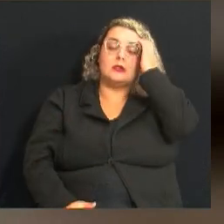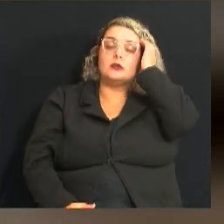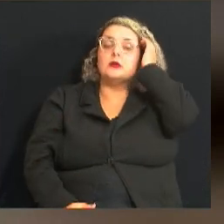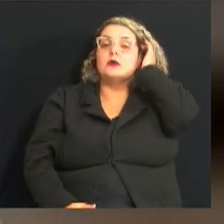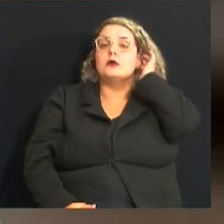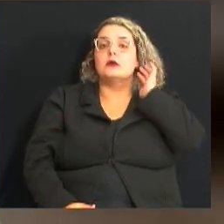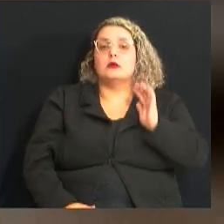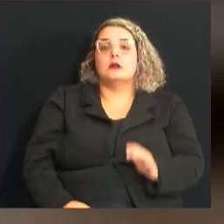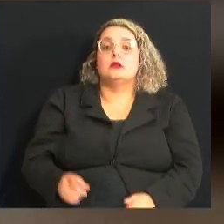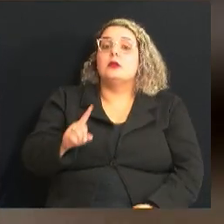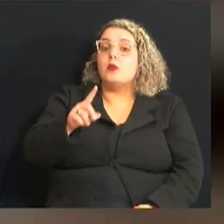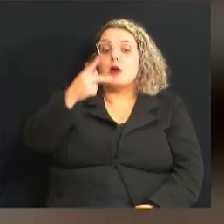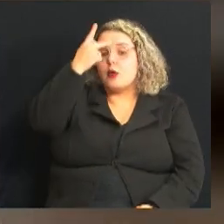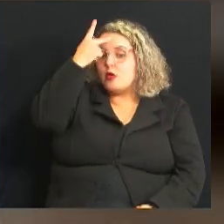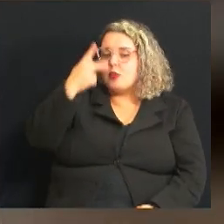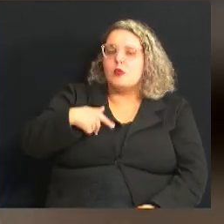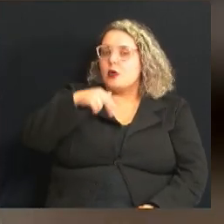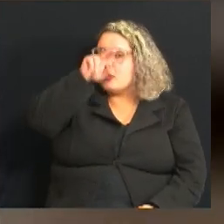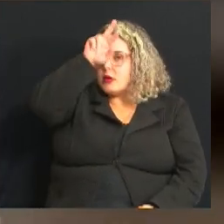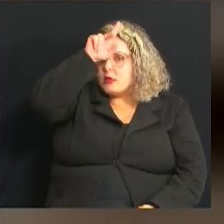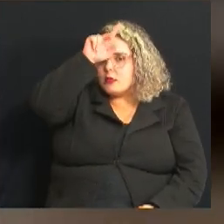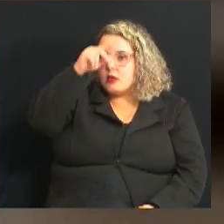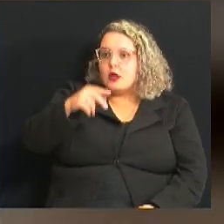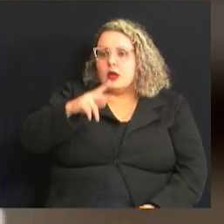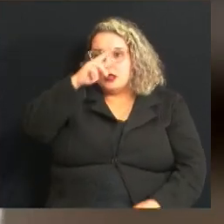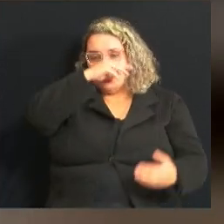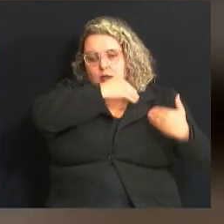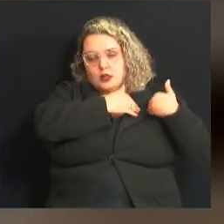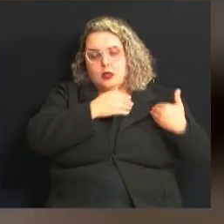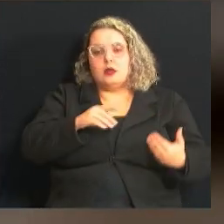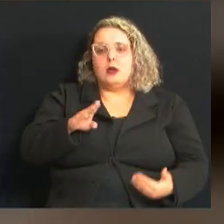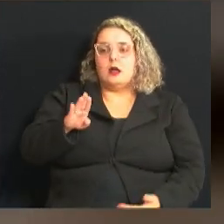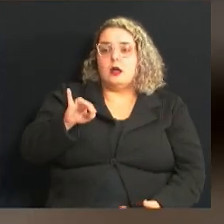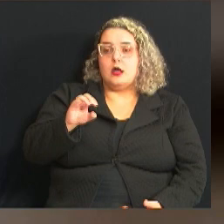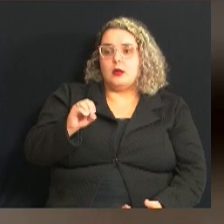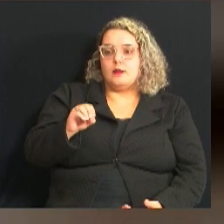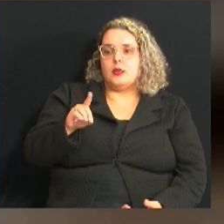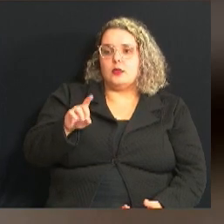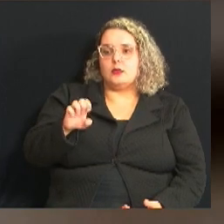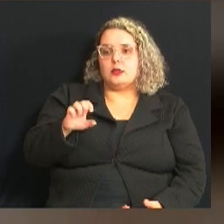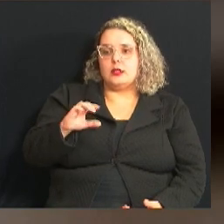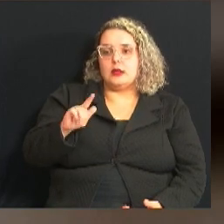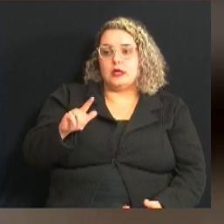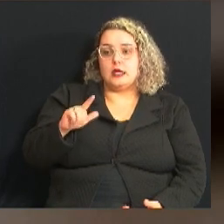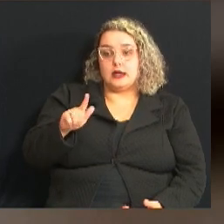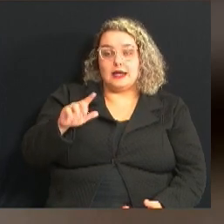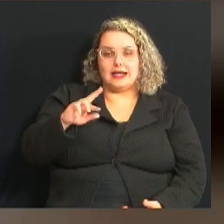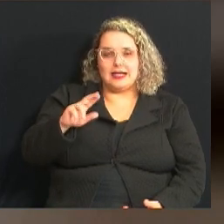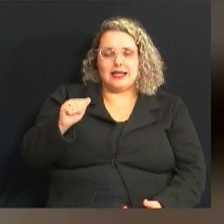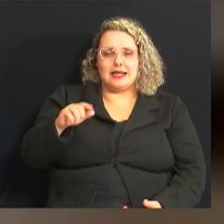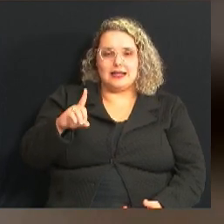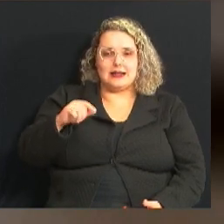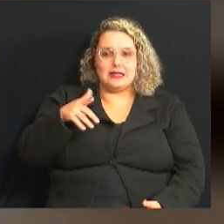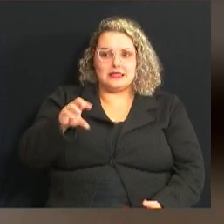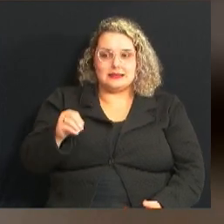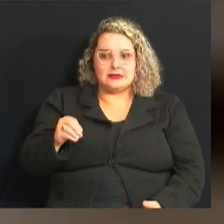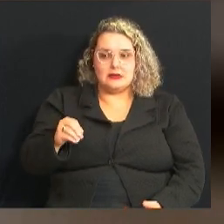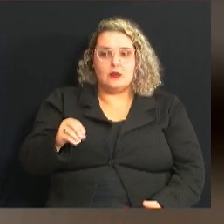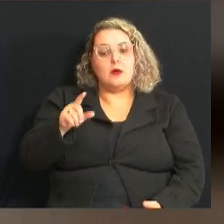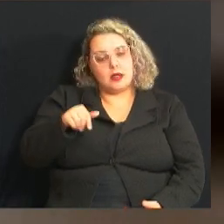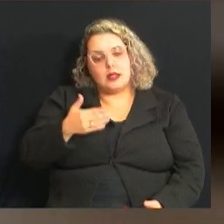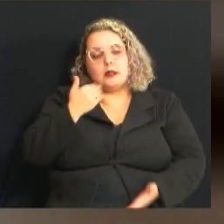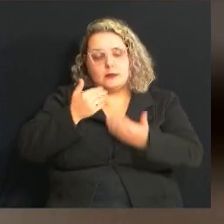o inseto que é responsável pela biodegradação. Ele, sim, se alimenta, mas são os micro-organismos,